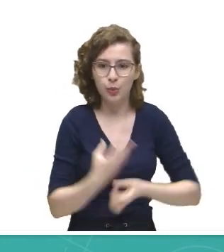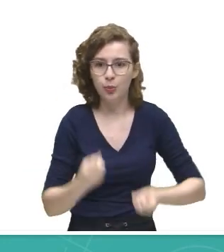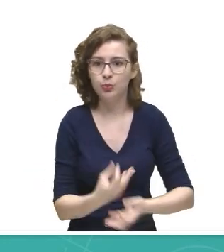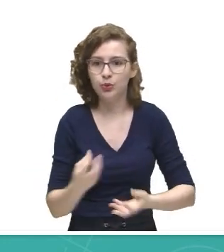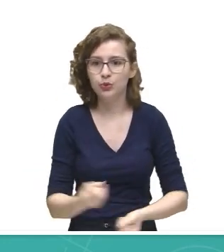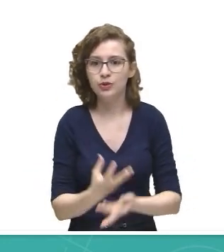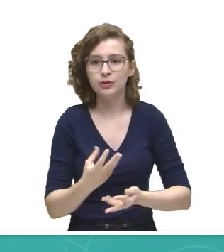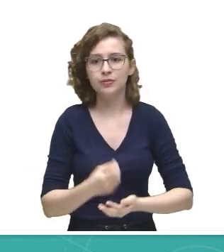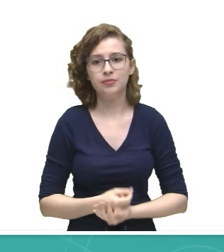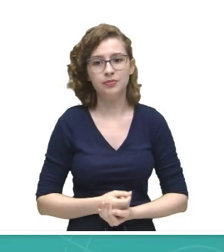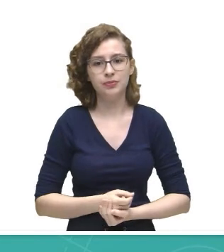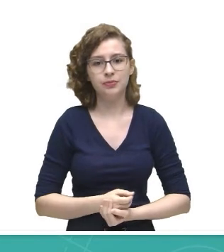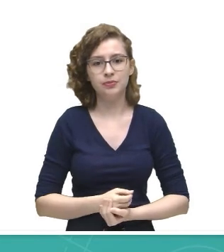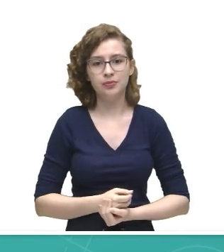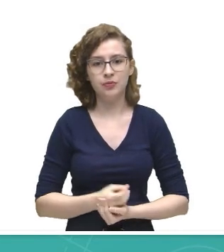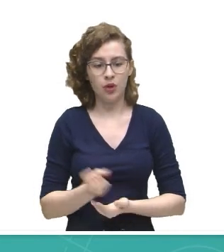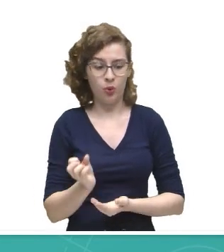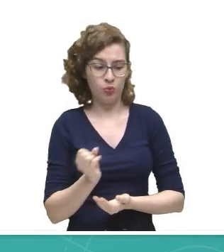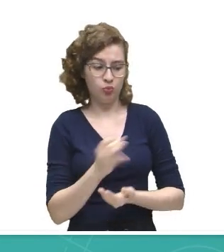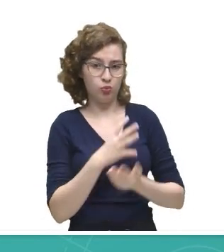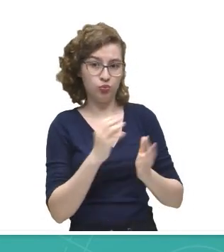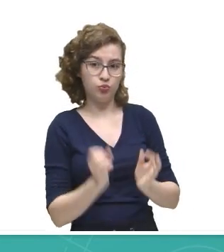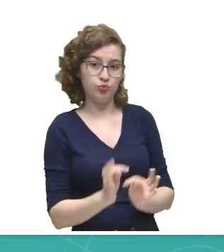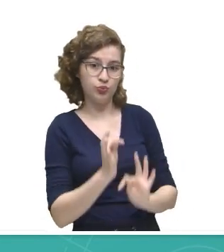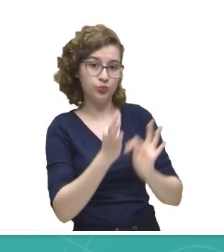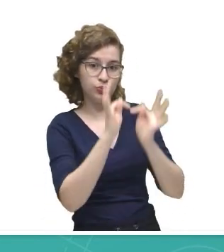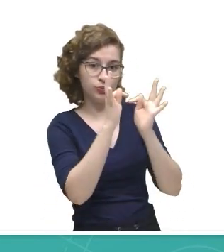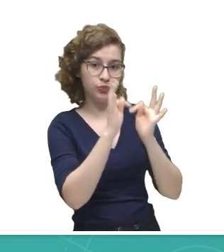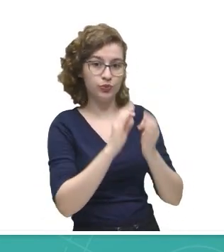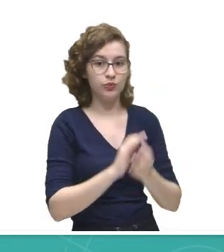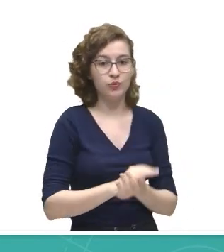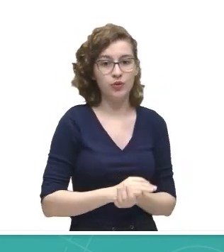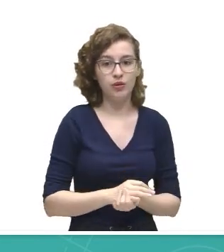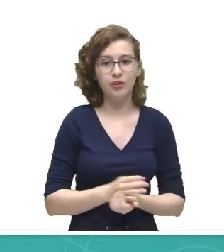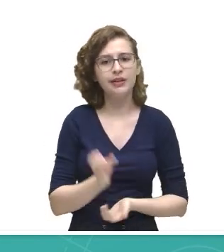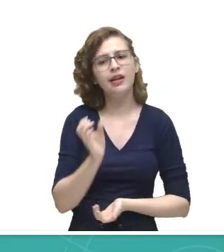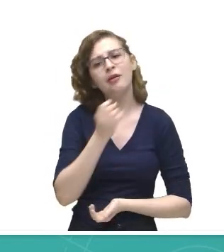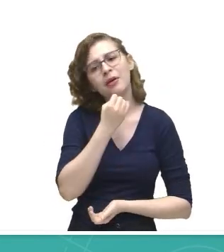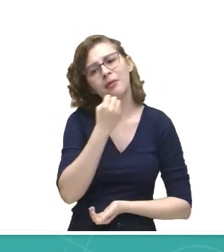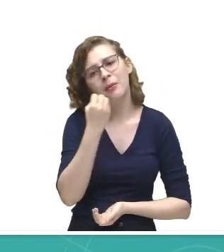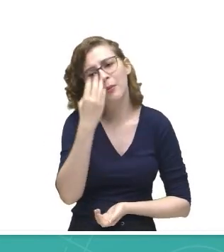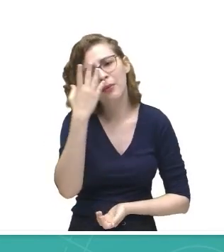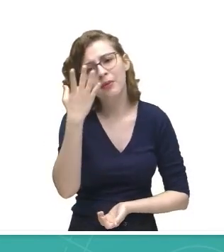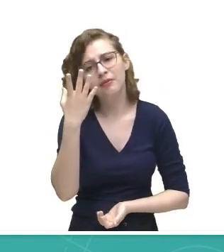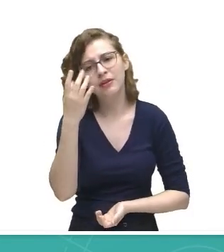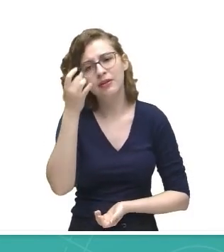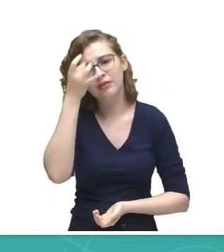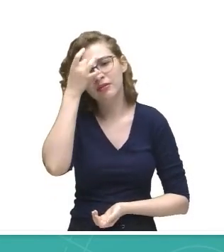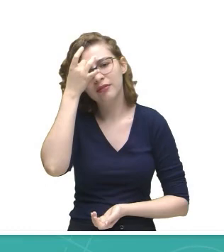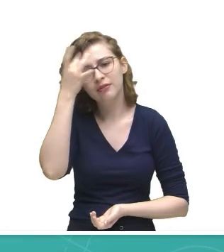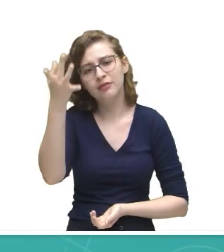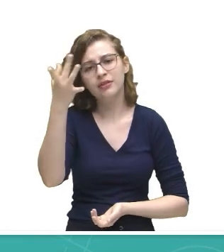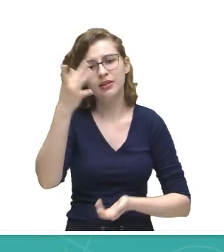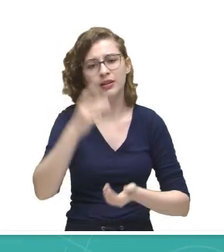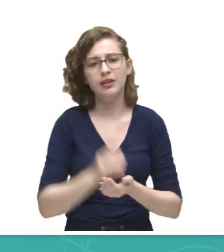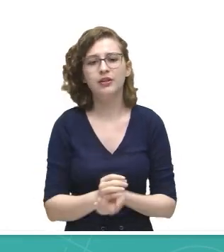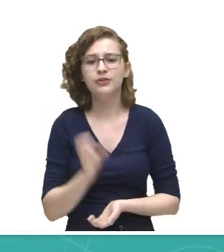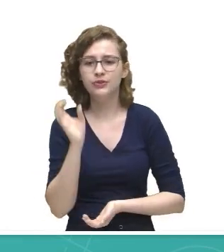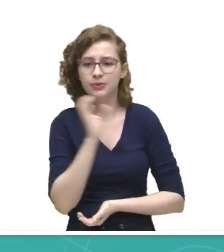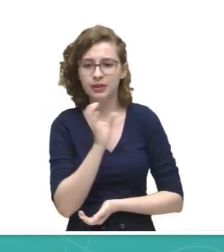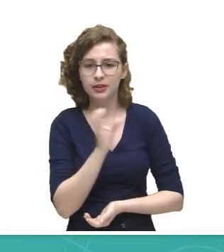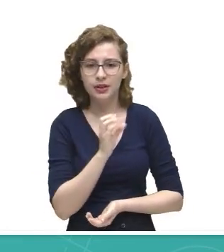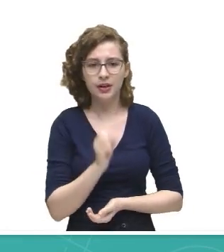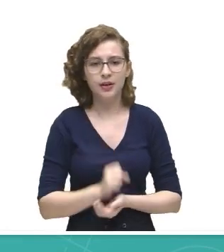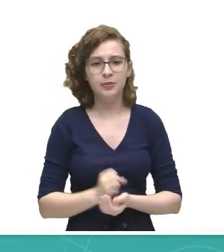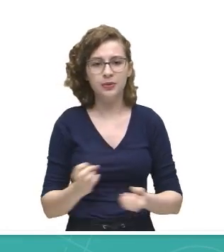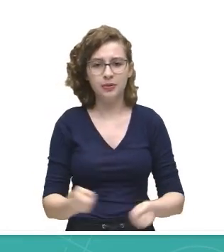Então essas inovações tecnológicas vão facilitar ainda mais, né, essa agilidade no processo. Então